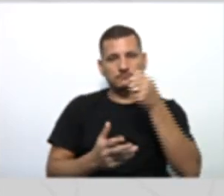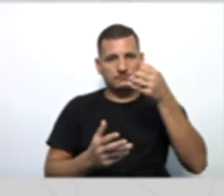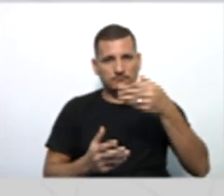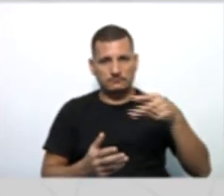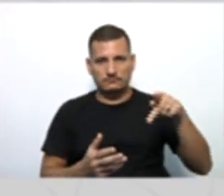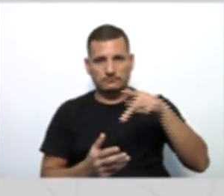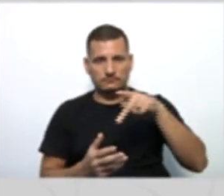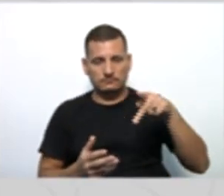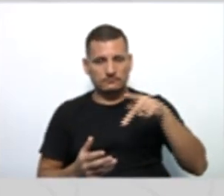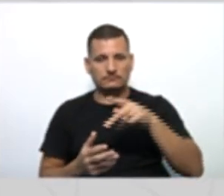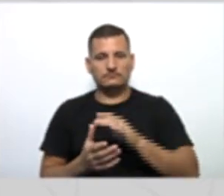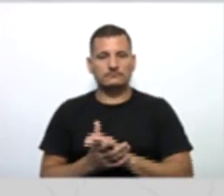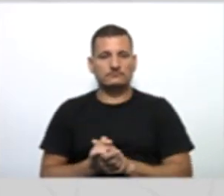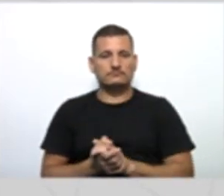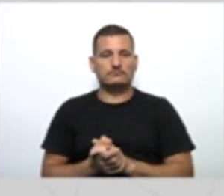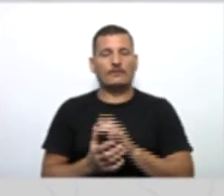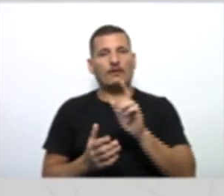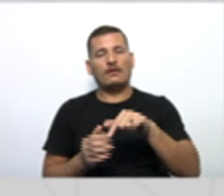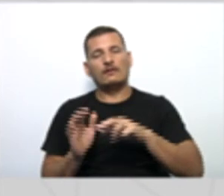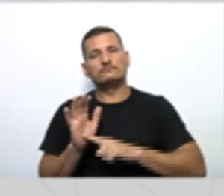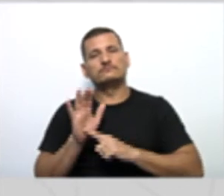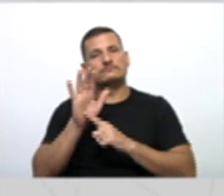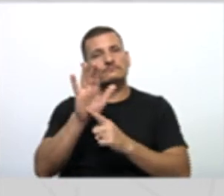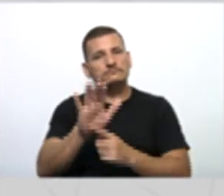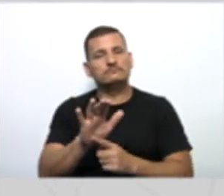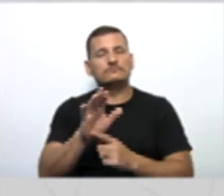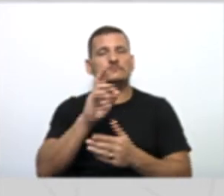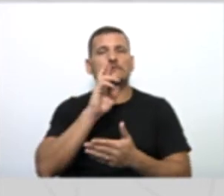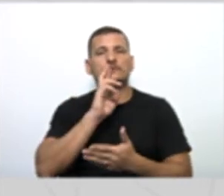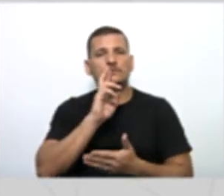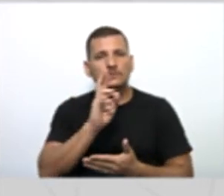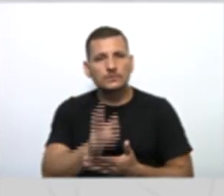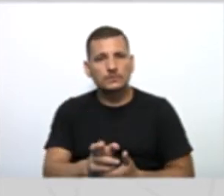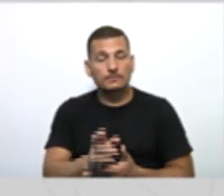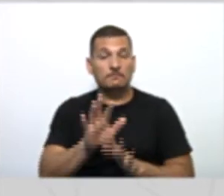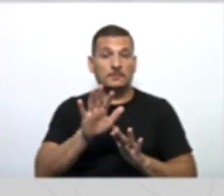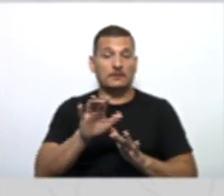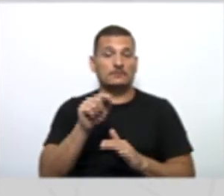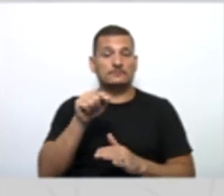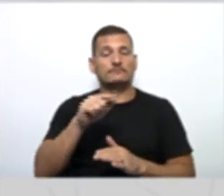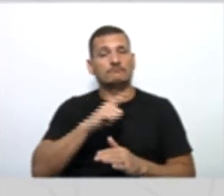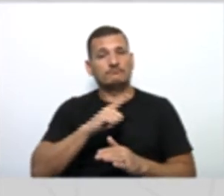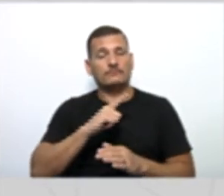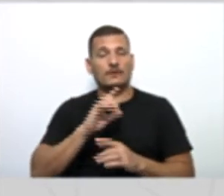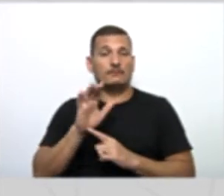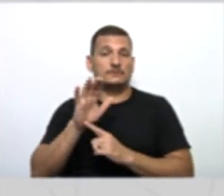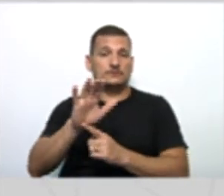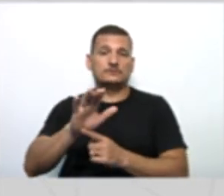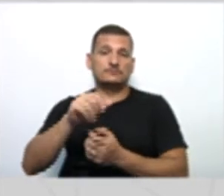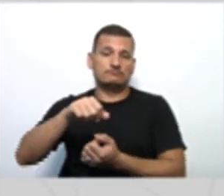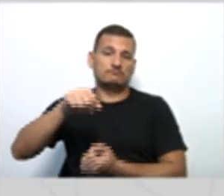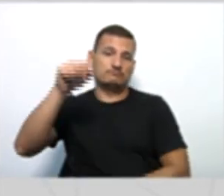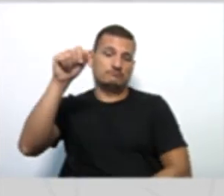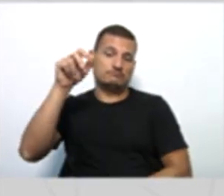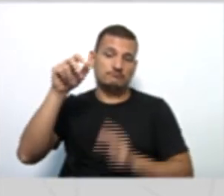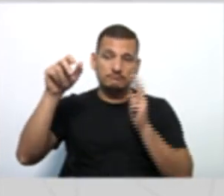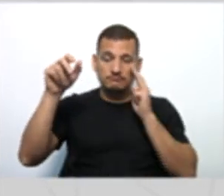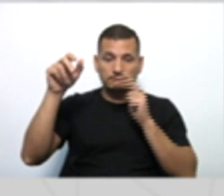né, é a exposição de resultados, mas geralmente ele vai ter essa apresentação que nós estamos